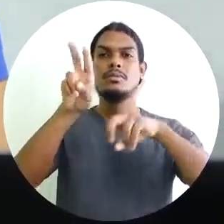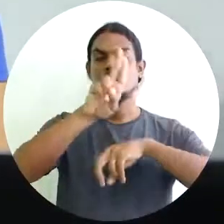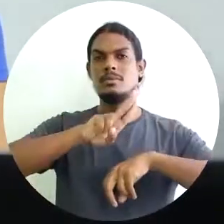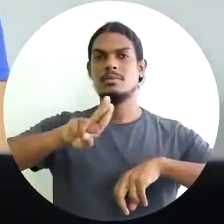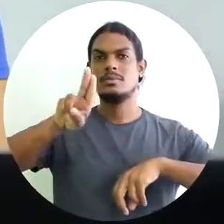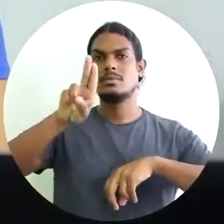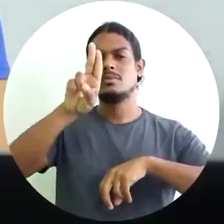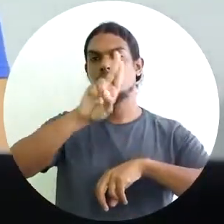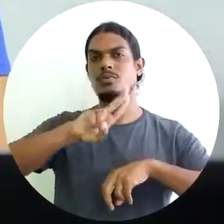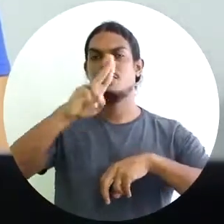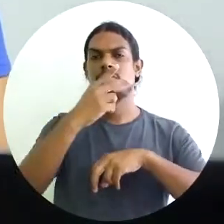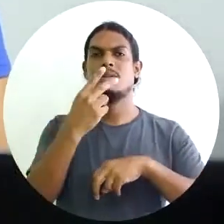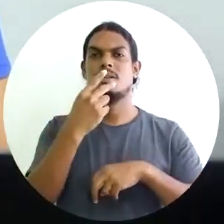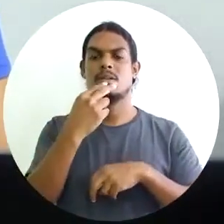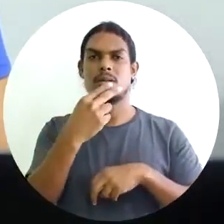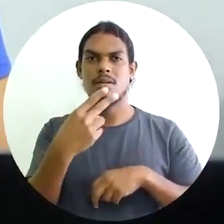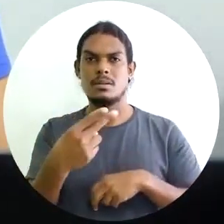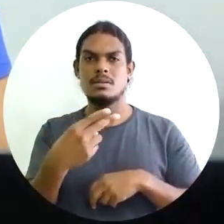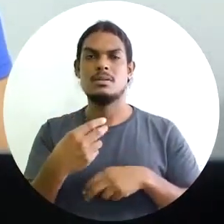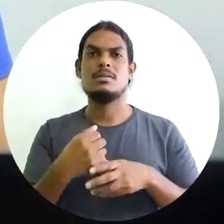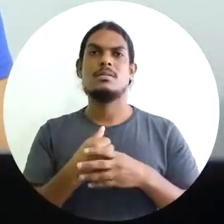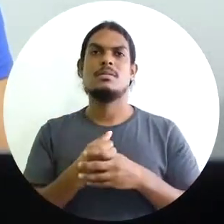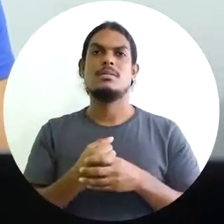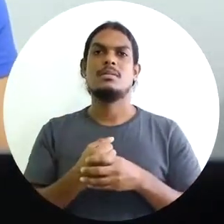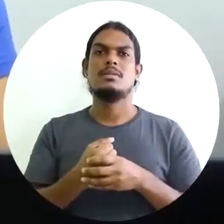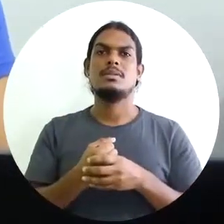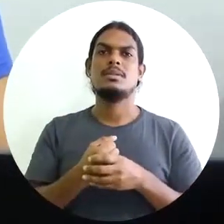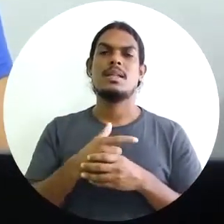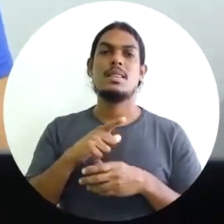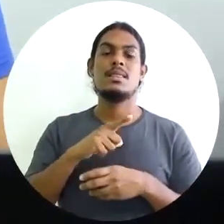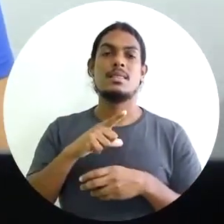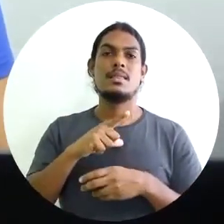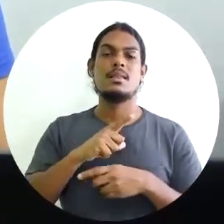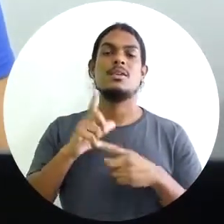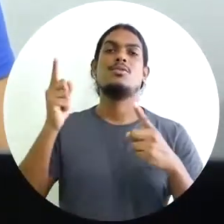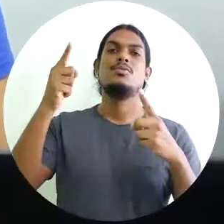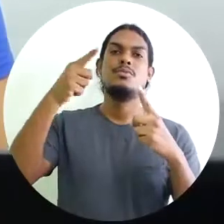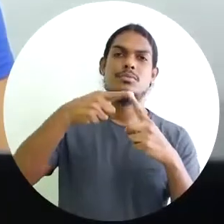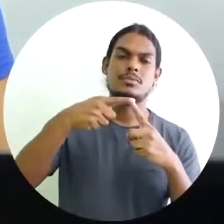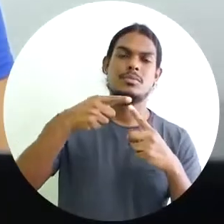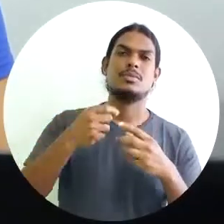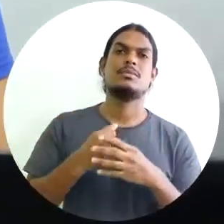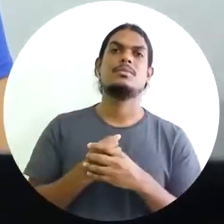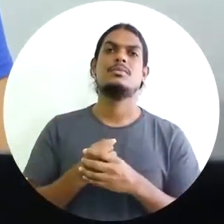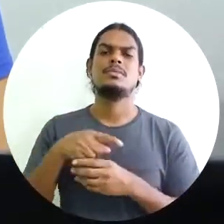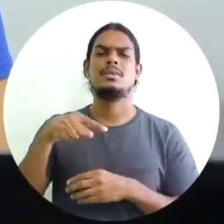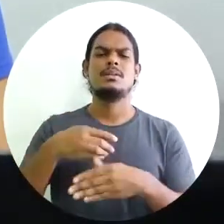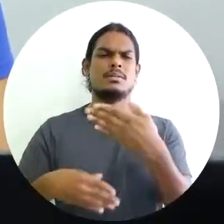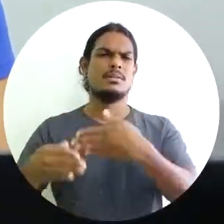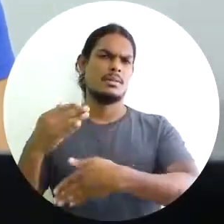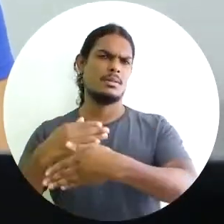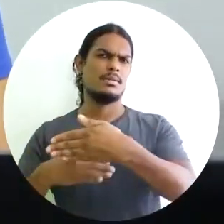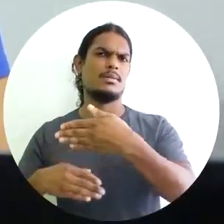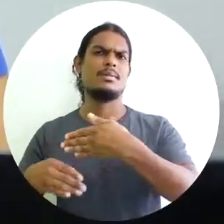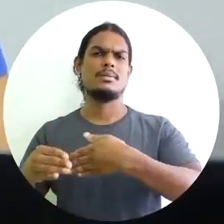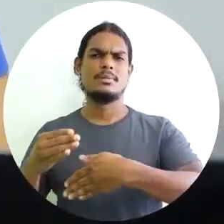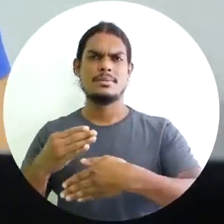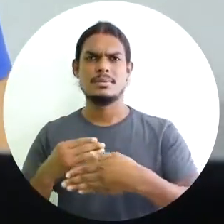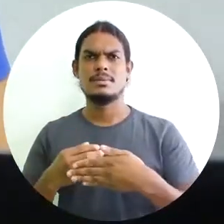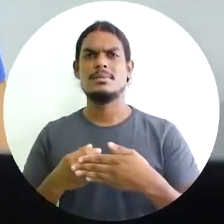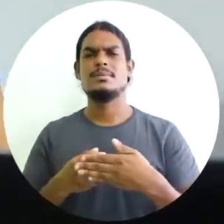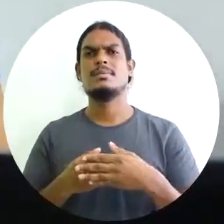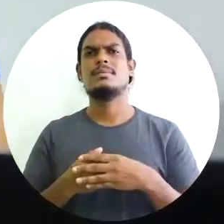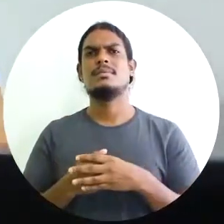como ela se consolida através da língua, ela tenha viabilidade. Então essa relação de que a gente